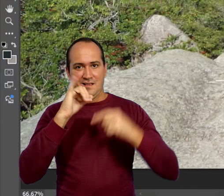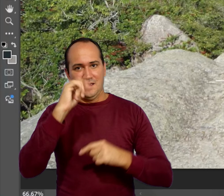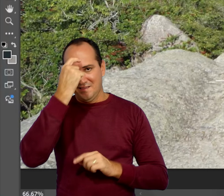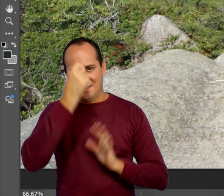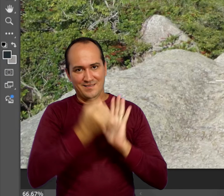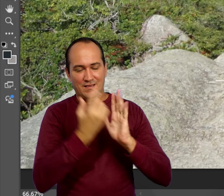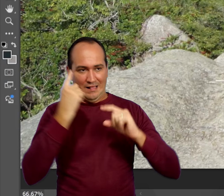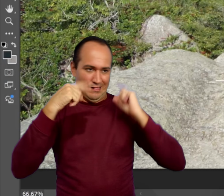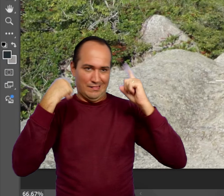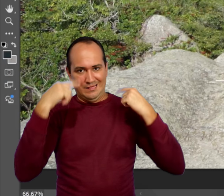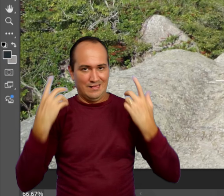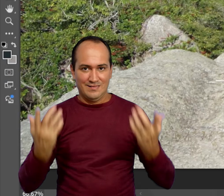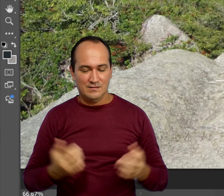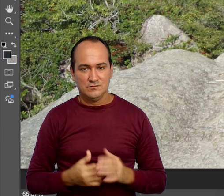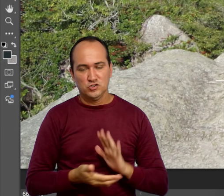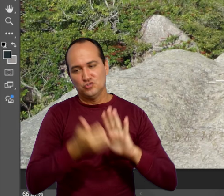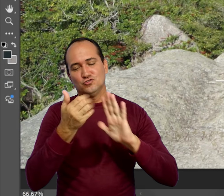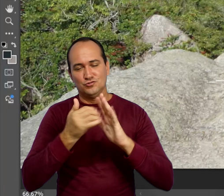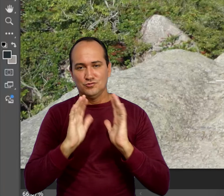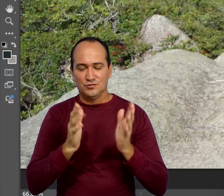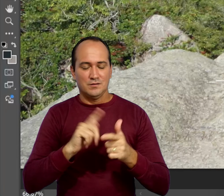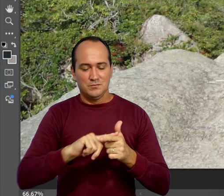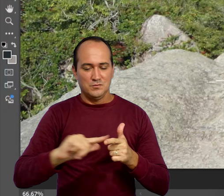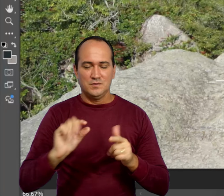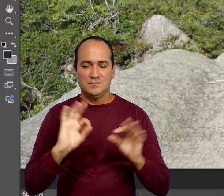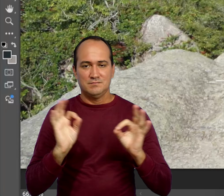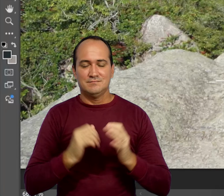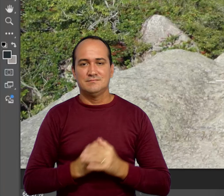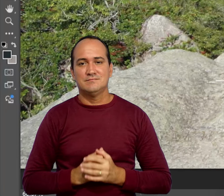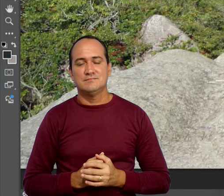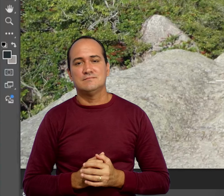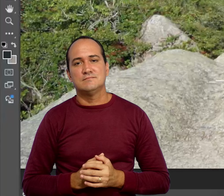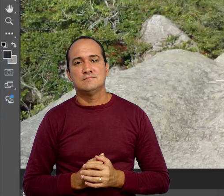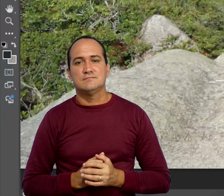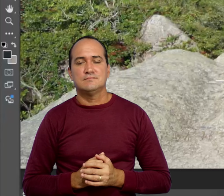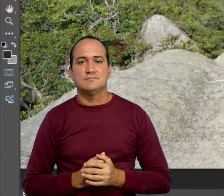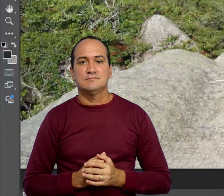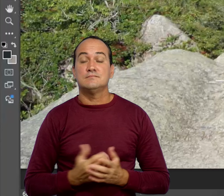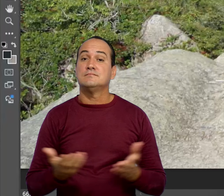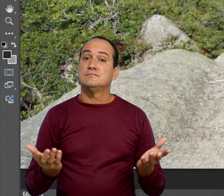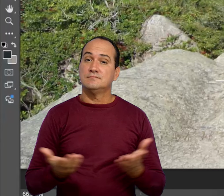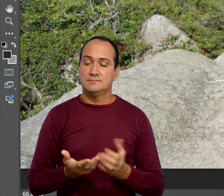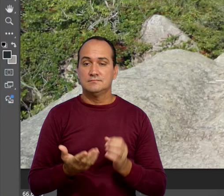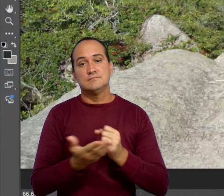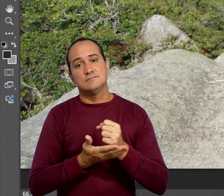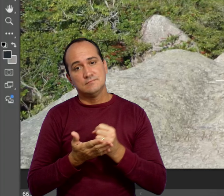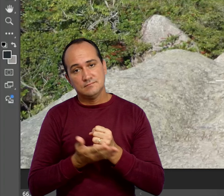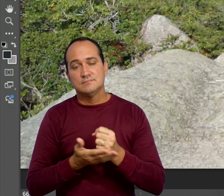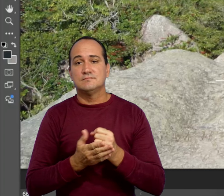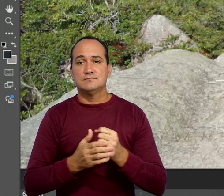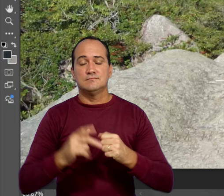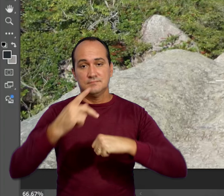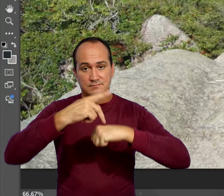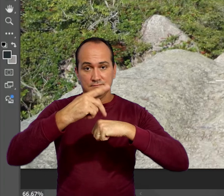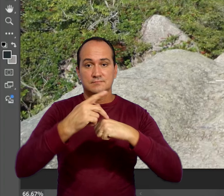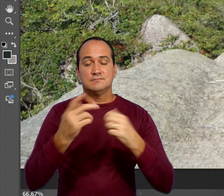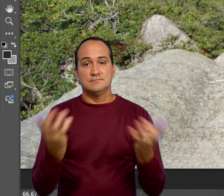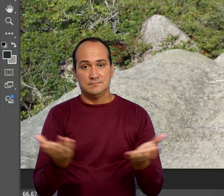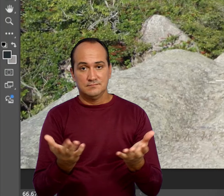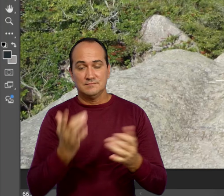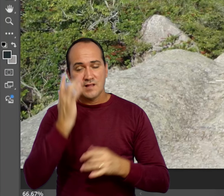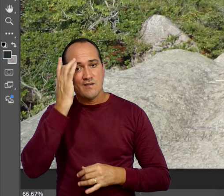alucinou, né, a IA aqui alucinou. Pronto, muito bem, já removeu aqui sem problema. Pronto, então eu tenho agora uma base aqui dessa minha